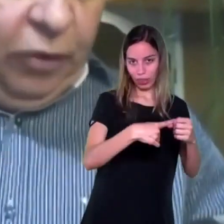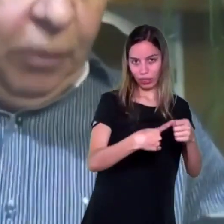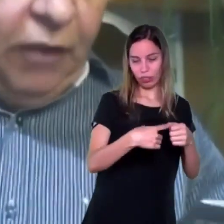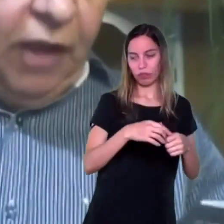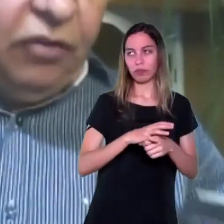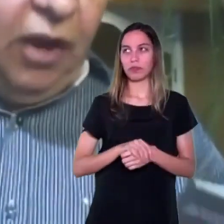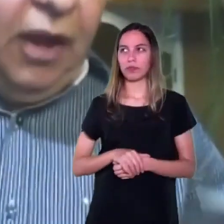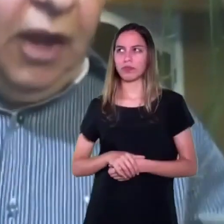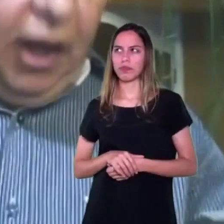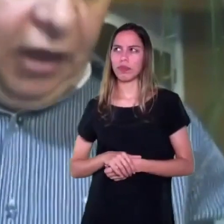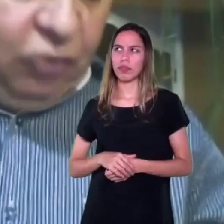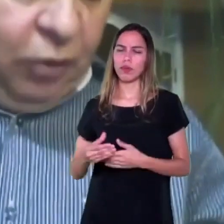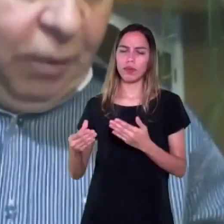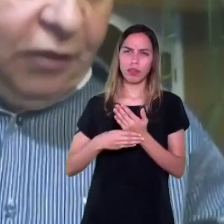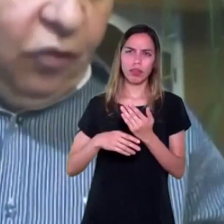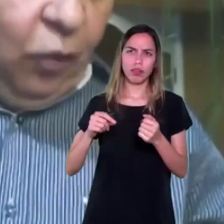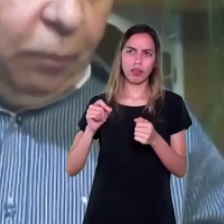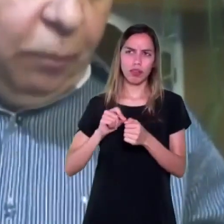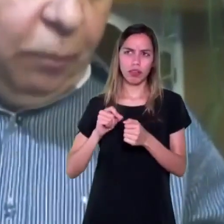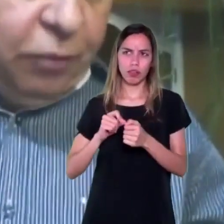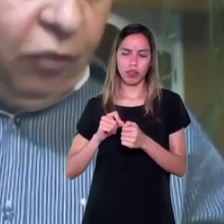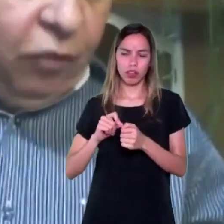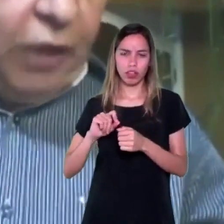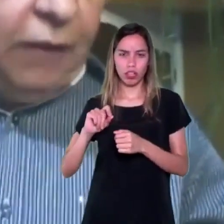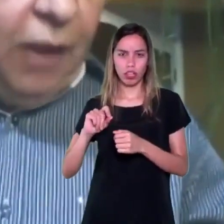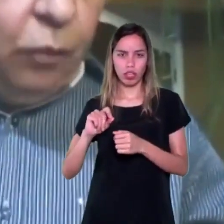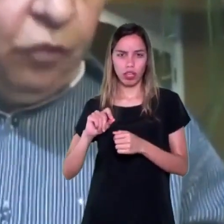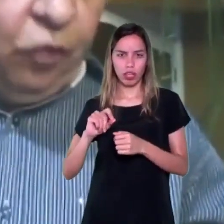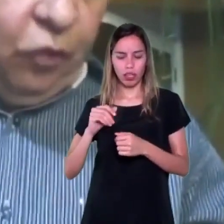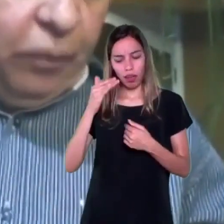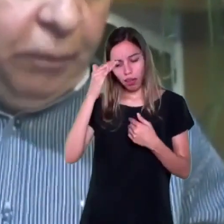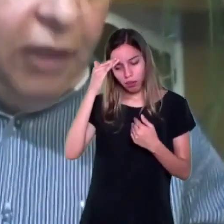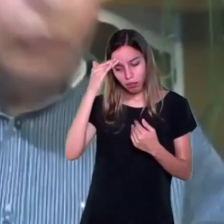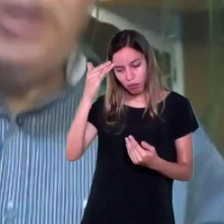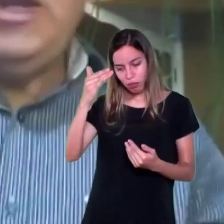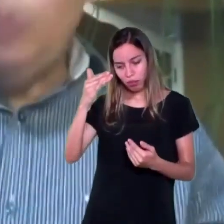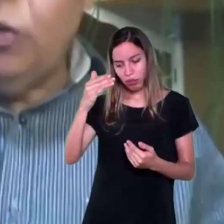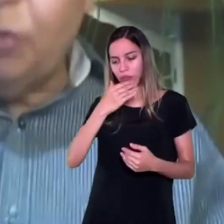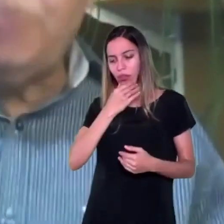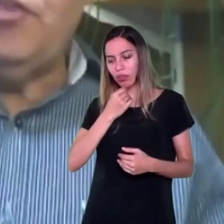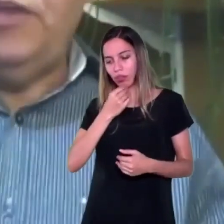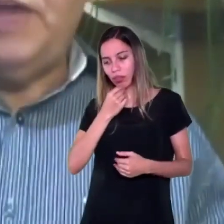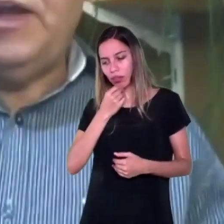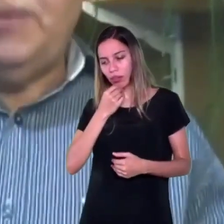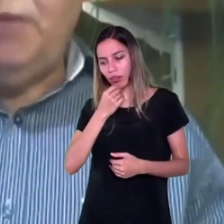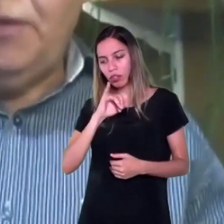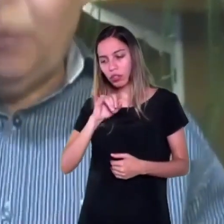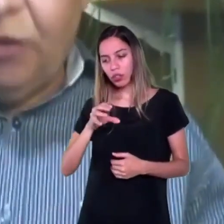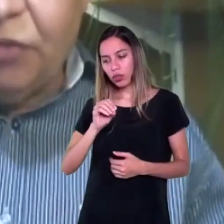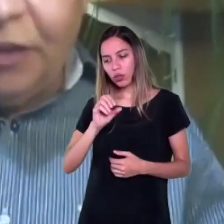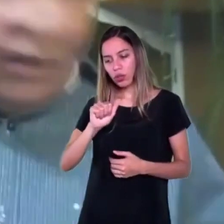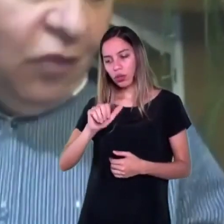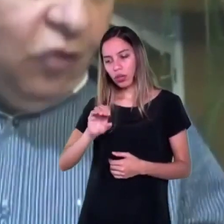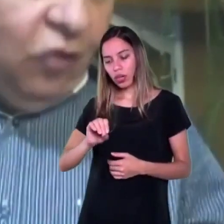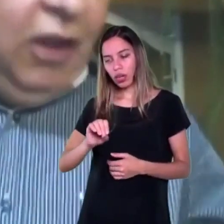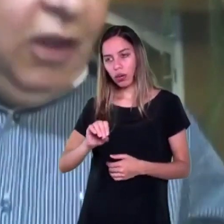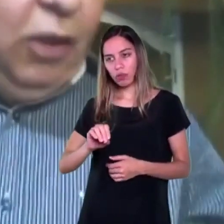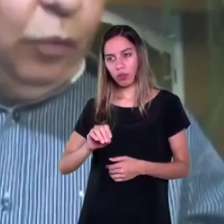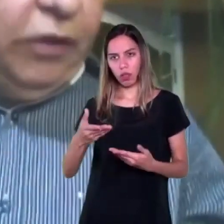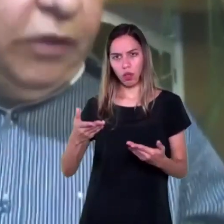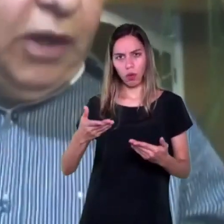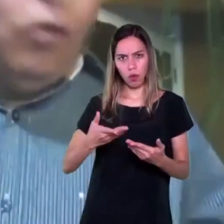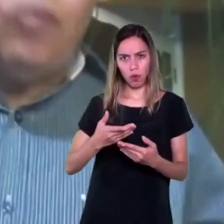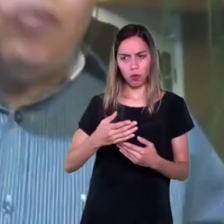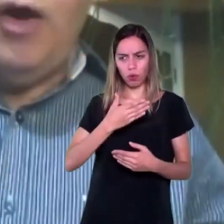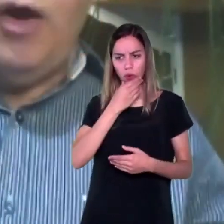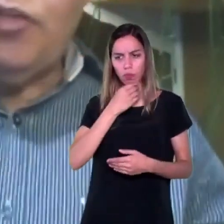então, em homenagem a João Guimarães Rosa, pelo professor Arnaldo de Souza Ribeiro, que hoje é o presidente da Academia Itaunense de Letras, e o